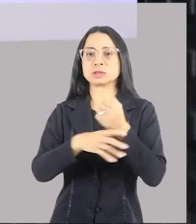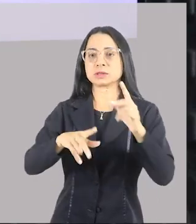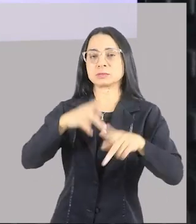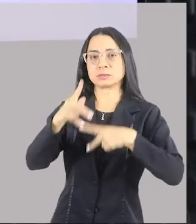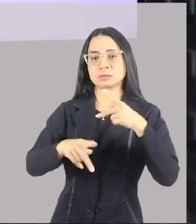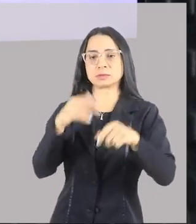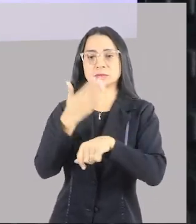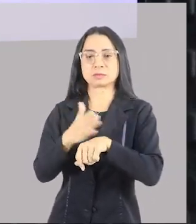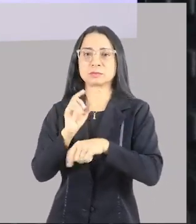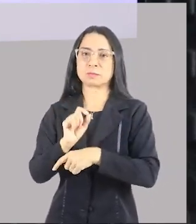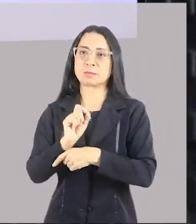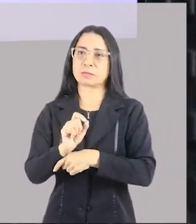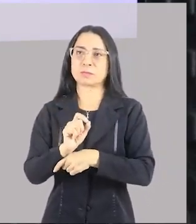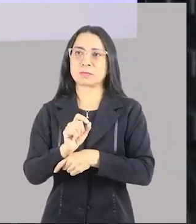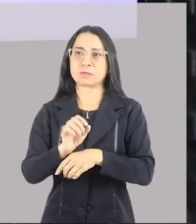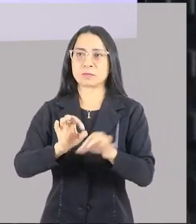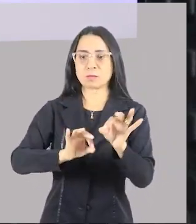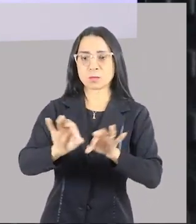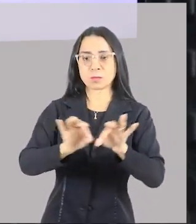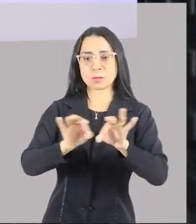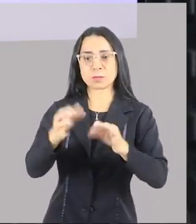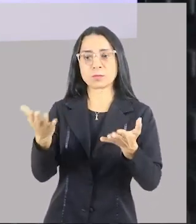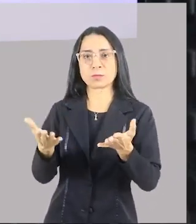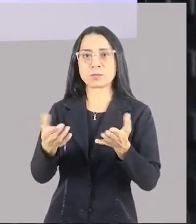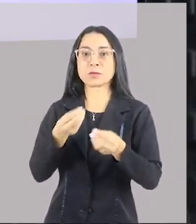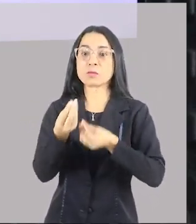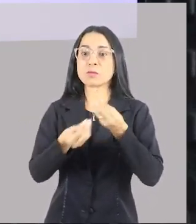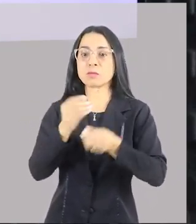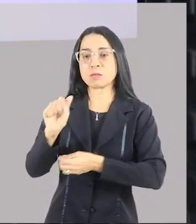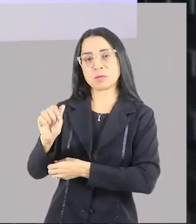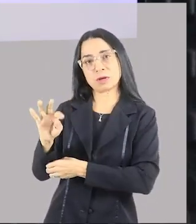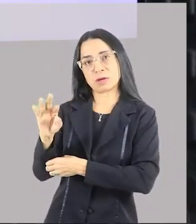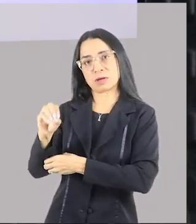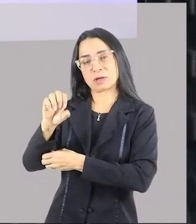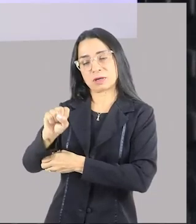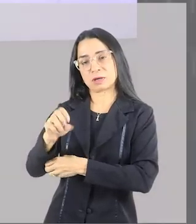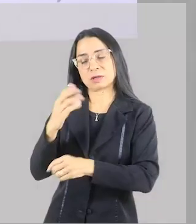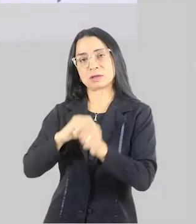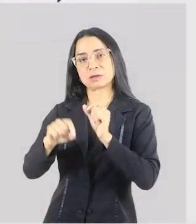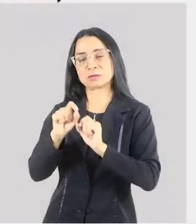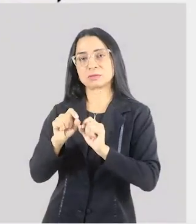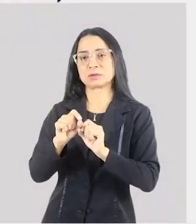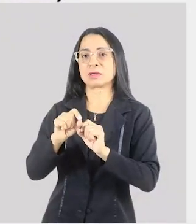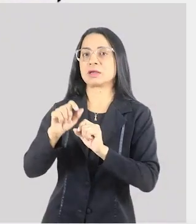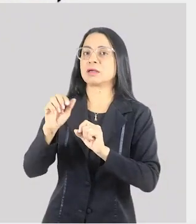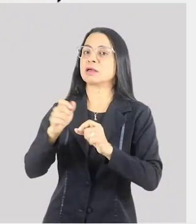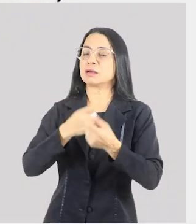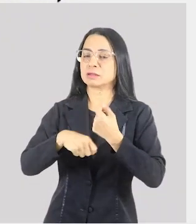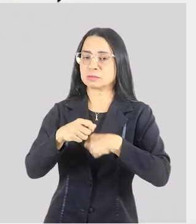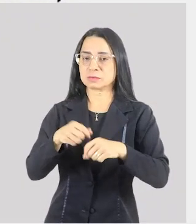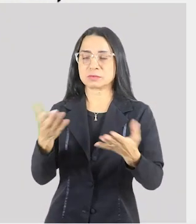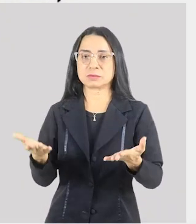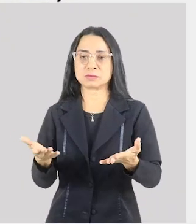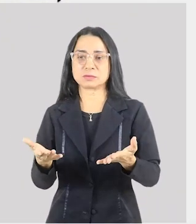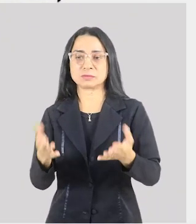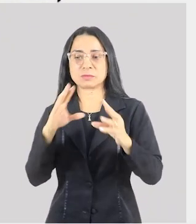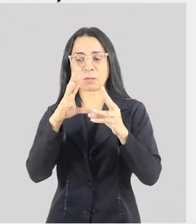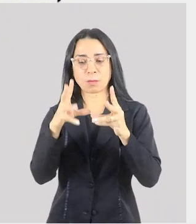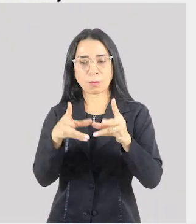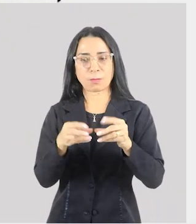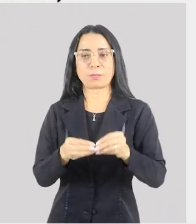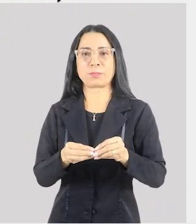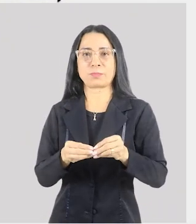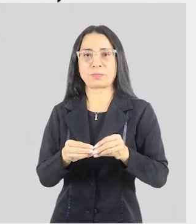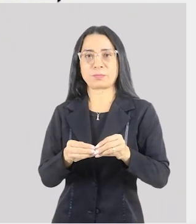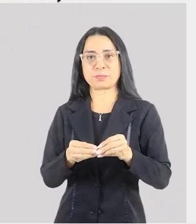na prática, será operacionalizado por meio dos atos administrativos. Em resumo, portanto, fechando o